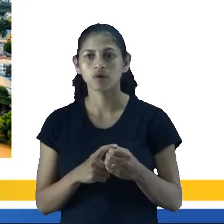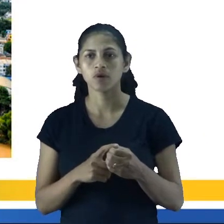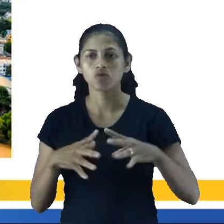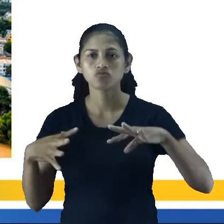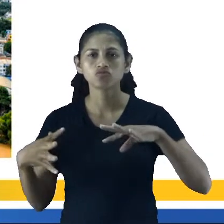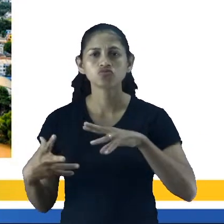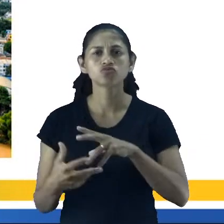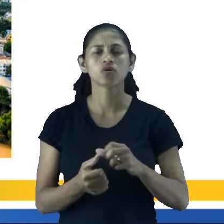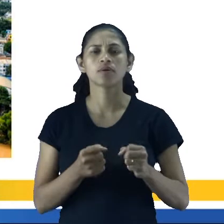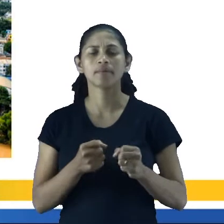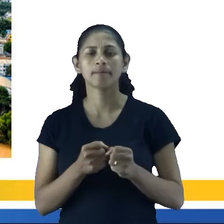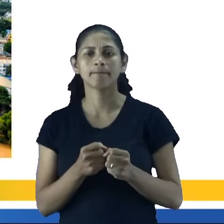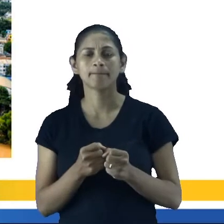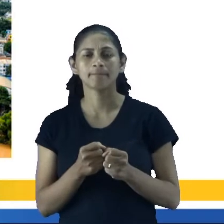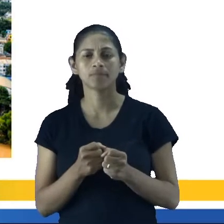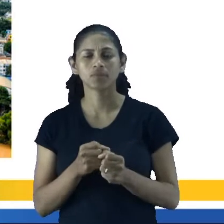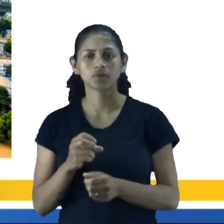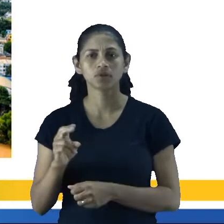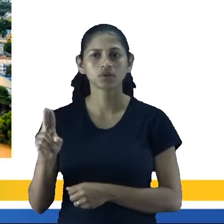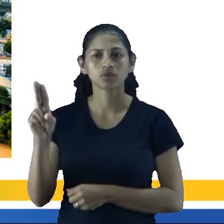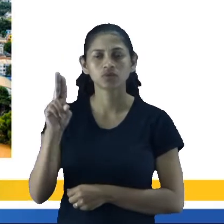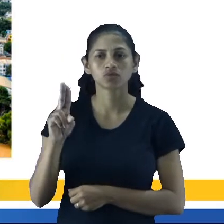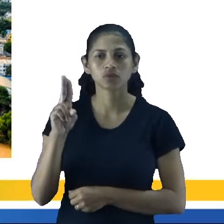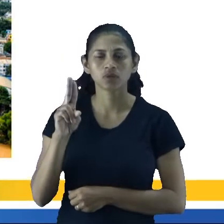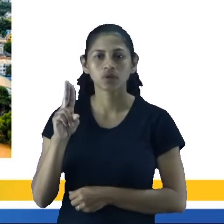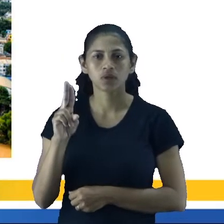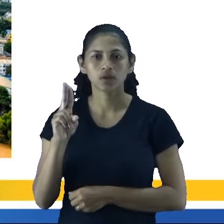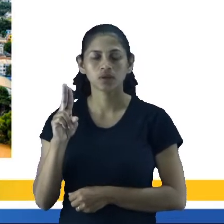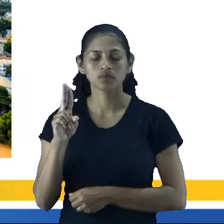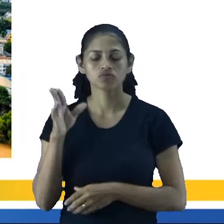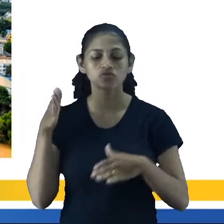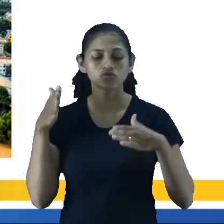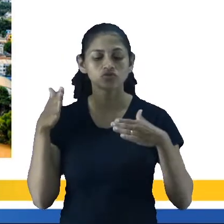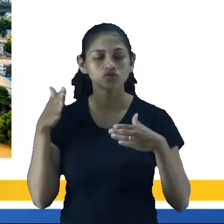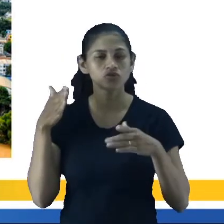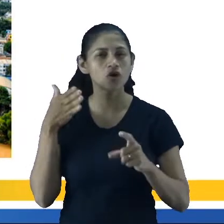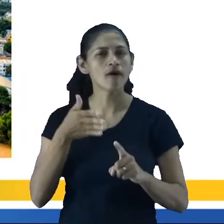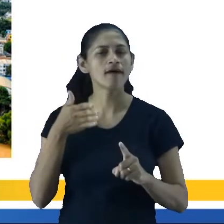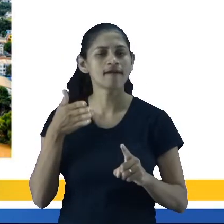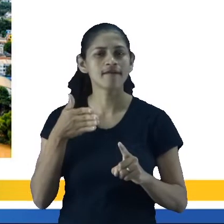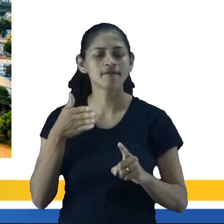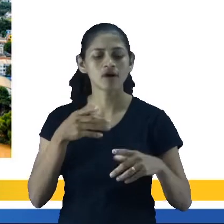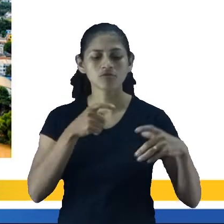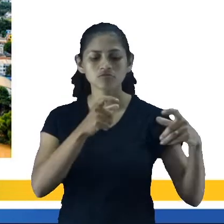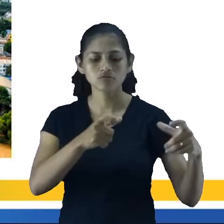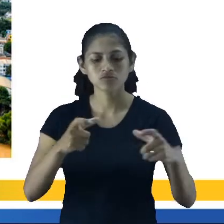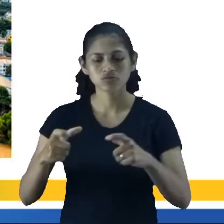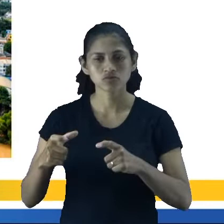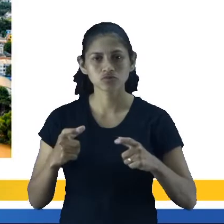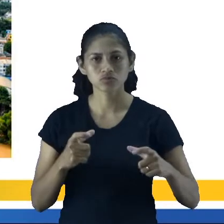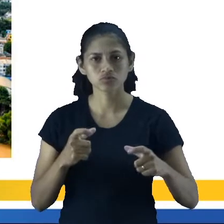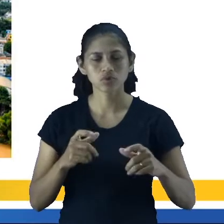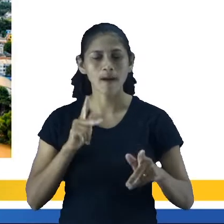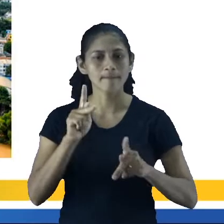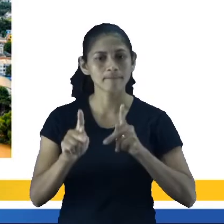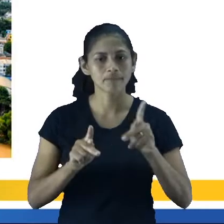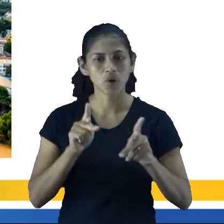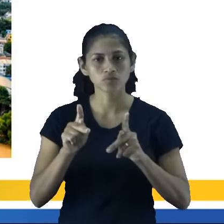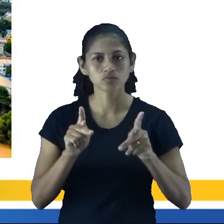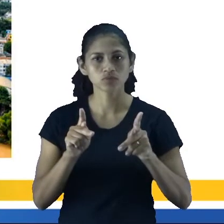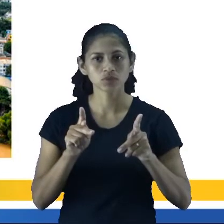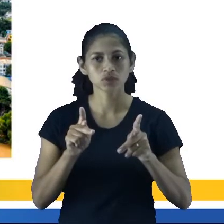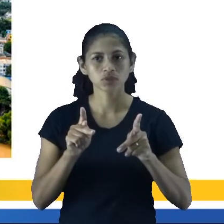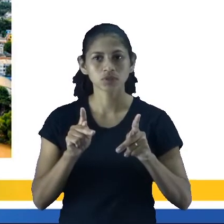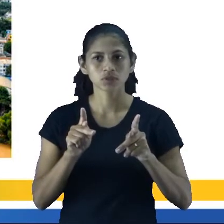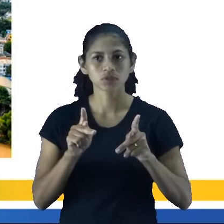essa expressão é utilizada para se referir a locais ou países em que a população deixa de ser